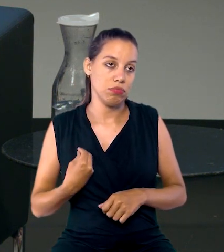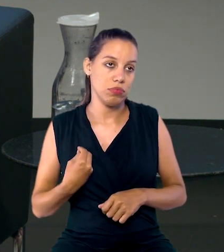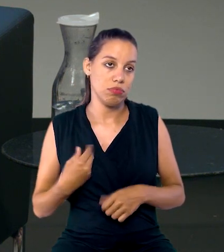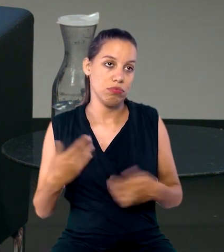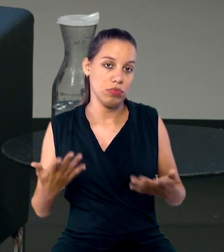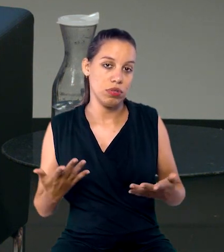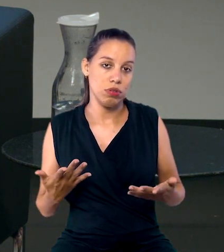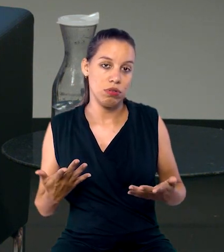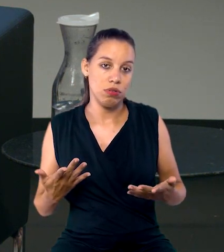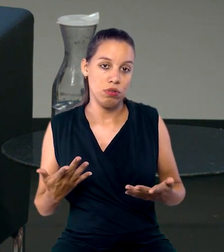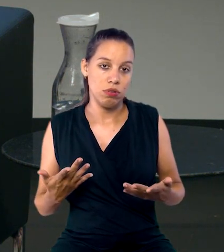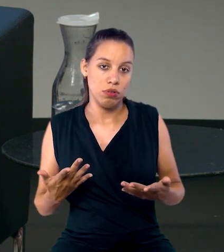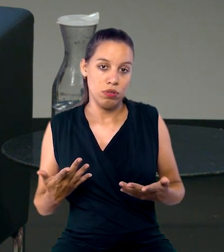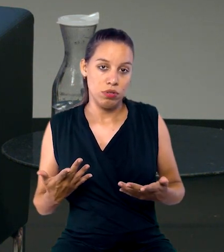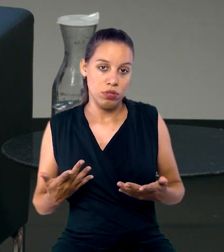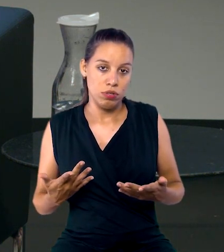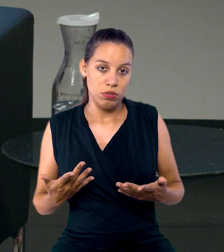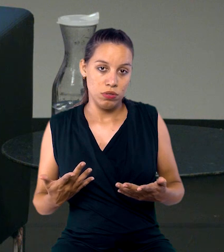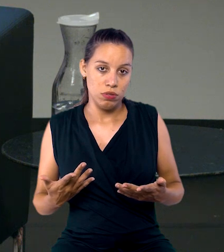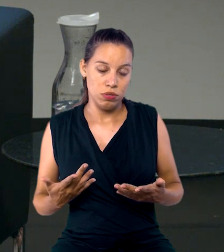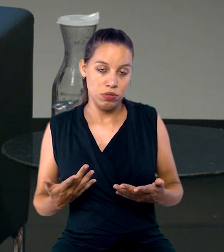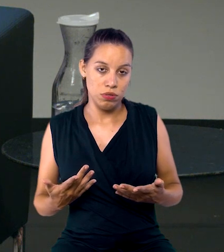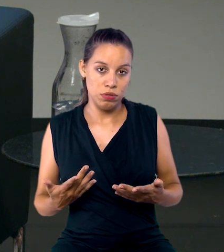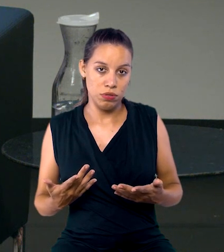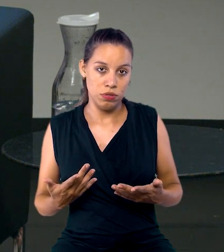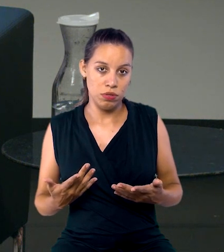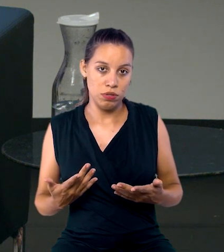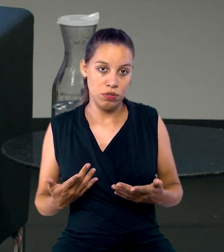os centros do nosso mundo não é